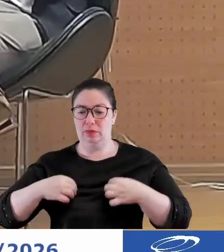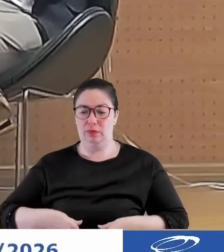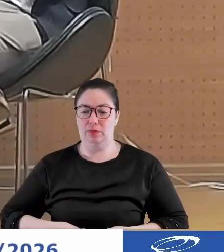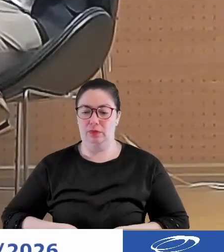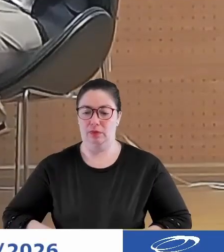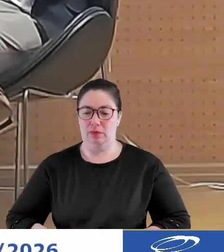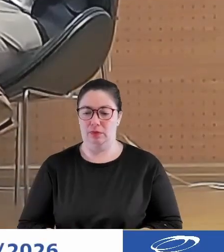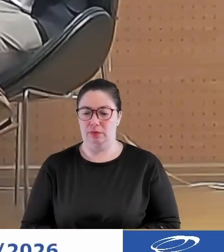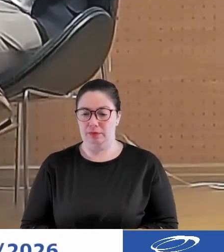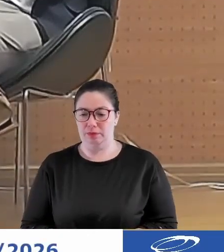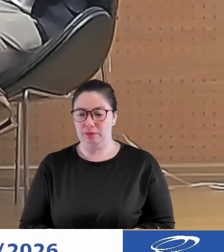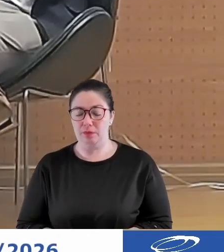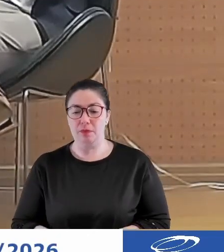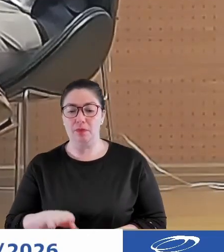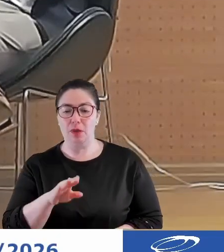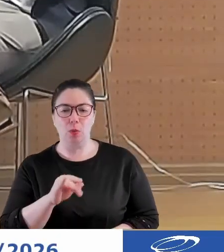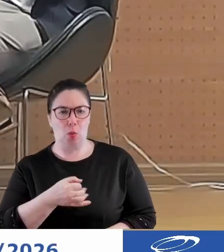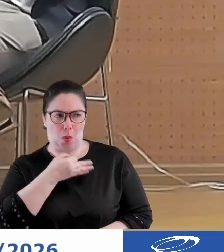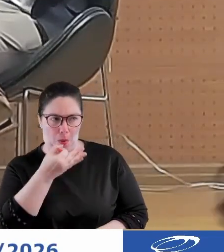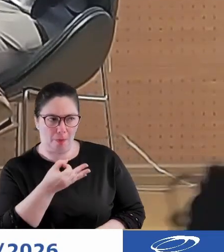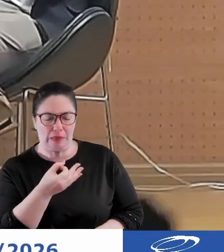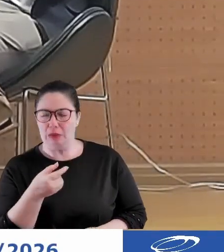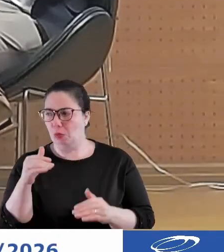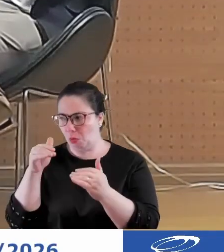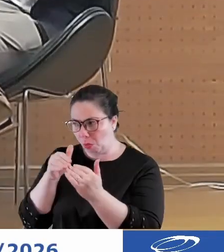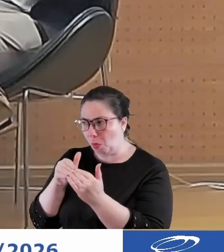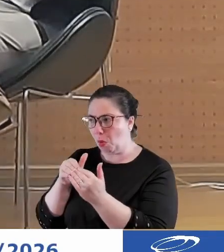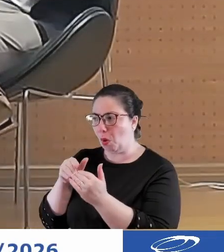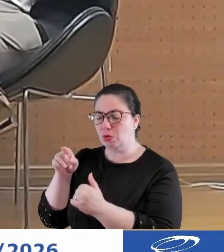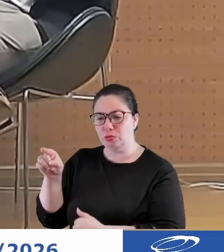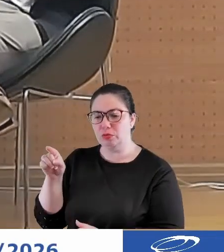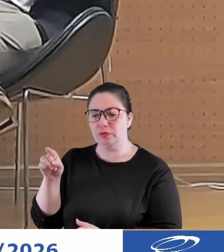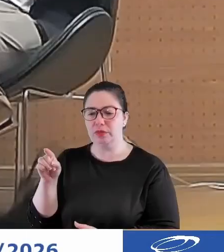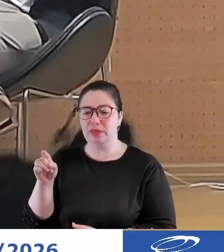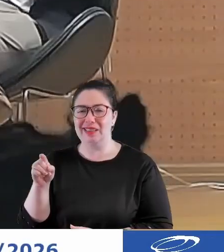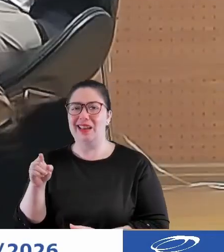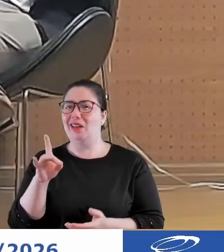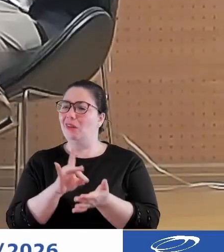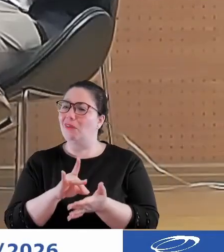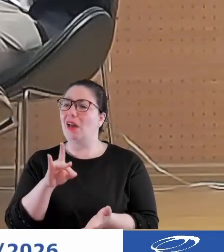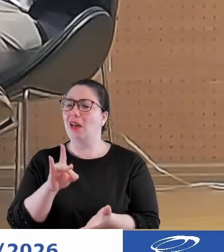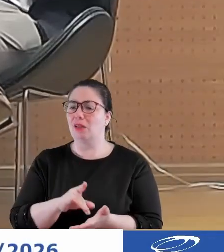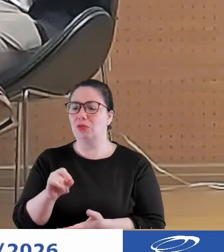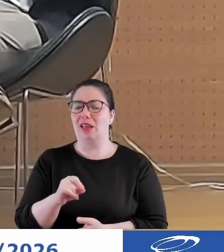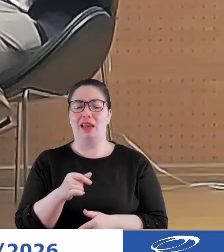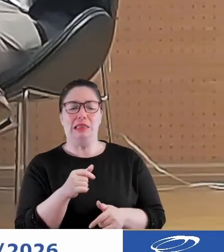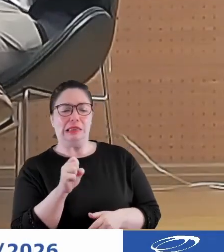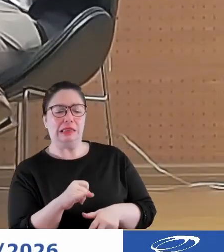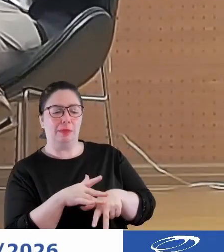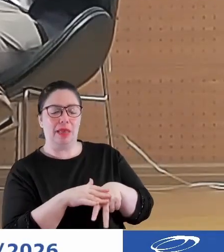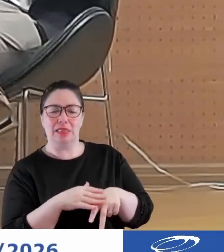Só um comentário, Carol, em concordância com o que você falou. Na verdade, todos esses casos graves que a gente operou